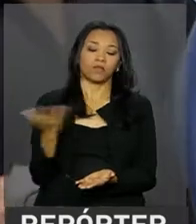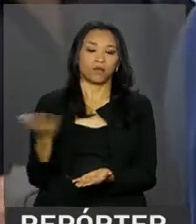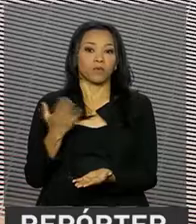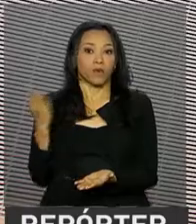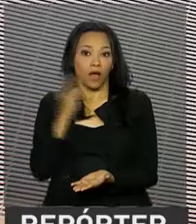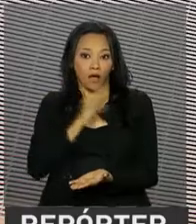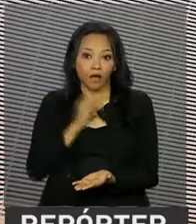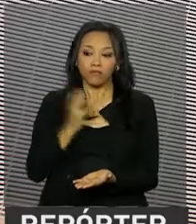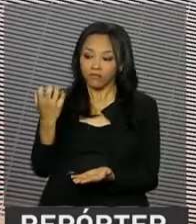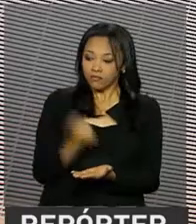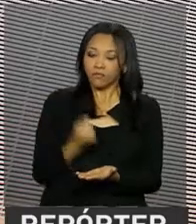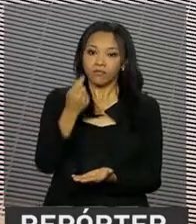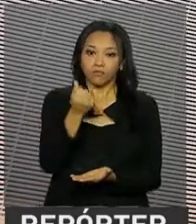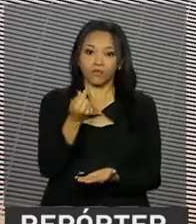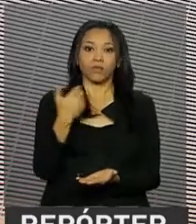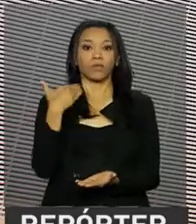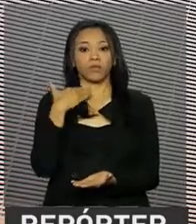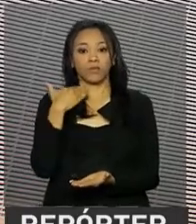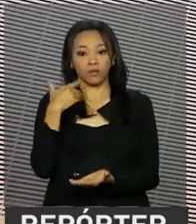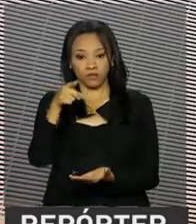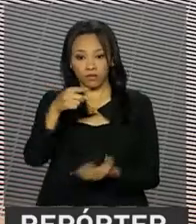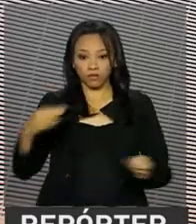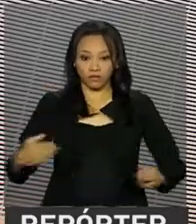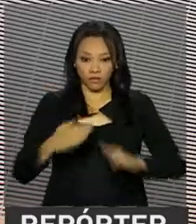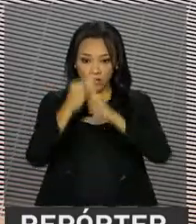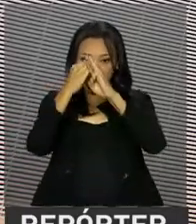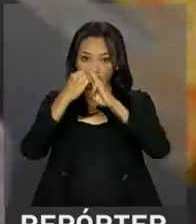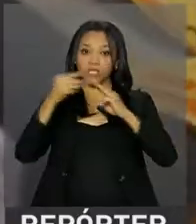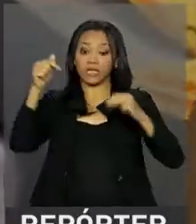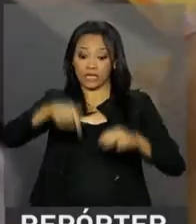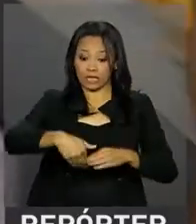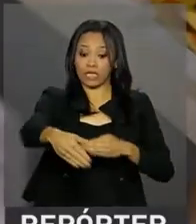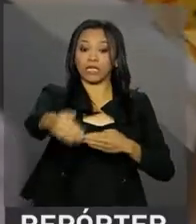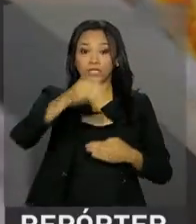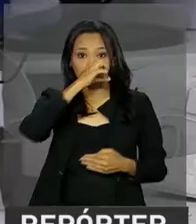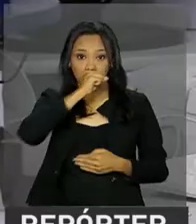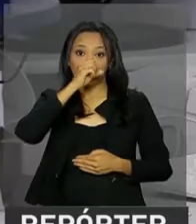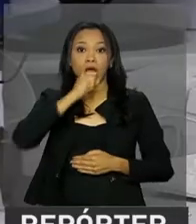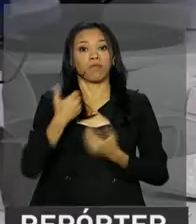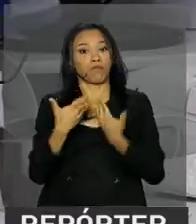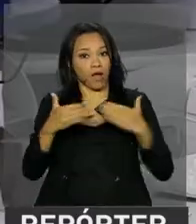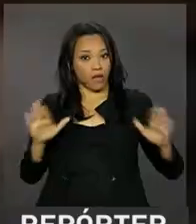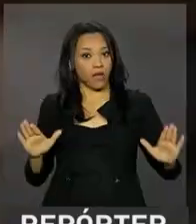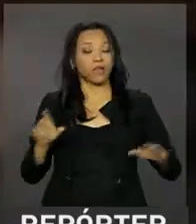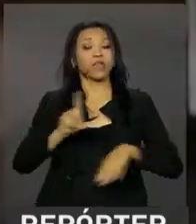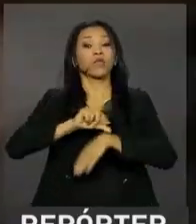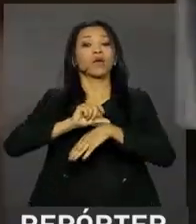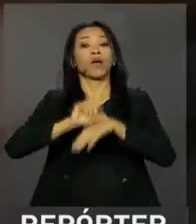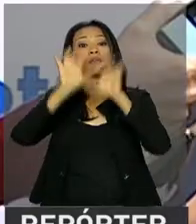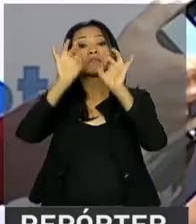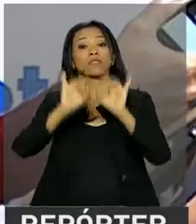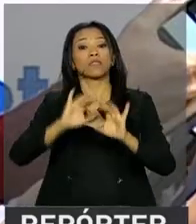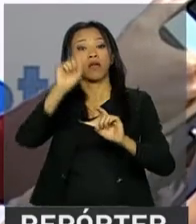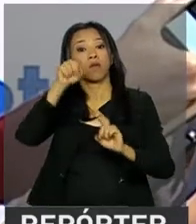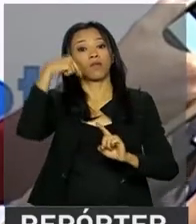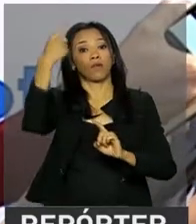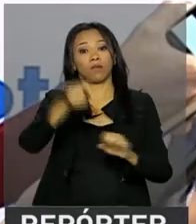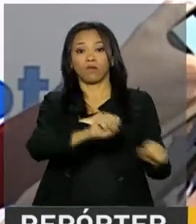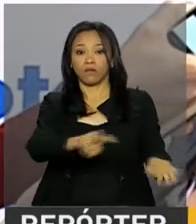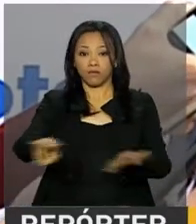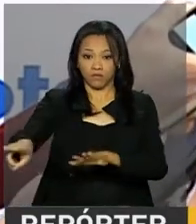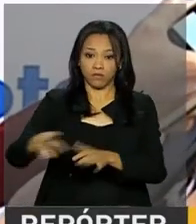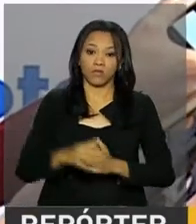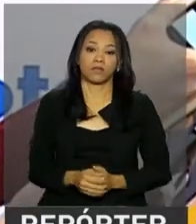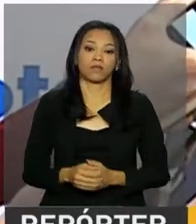nos saques a caixa econômica federal ter agências abertas neste sábado e horário especial na próxima semana nós acreditamos que